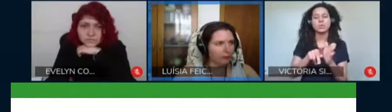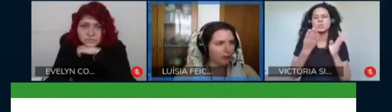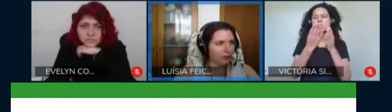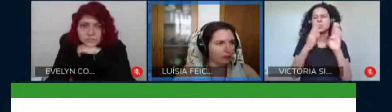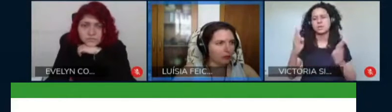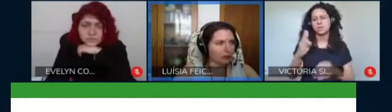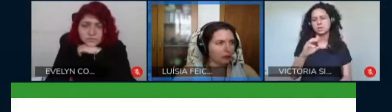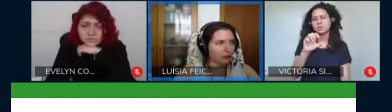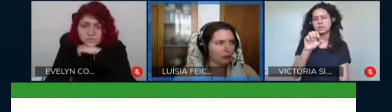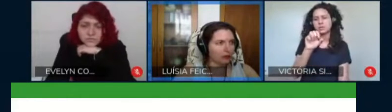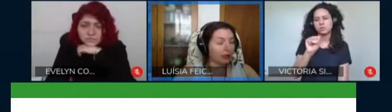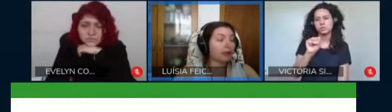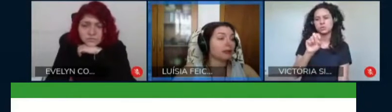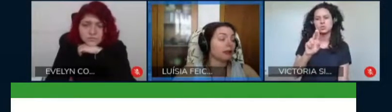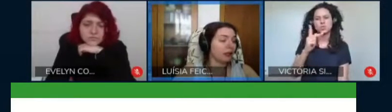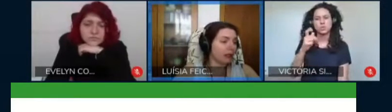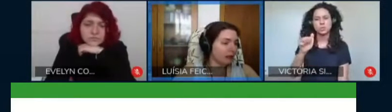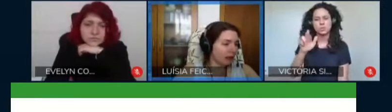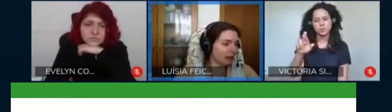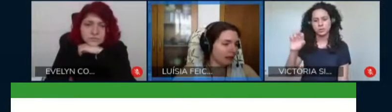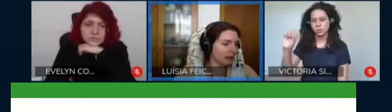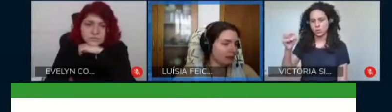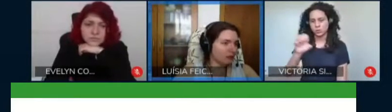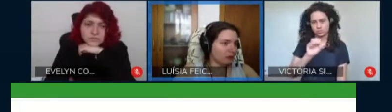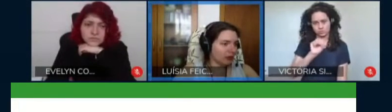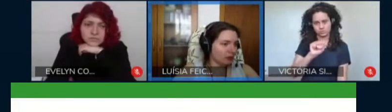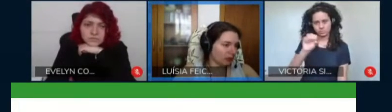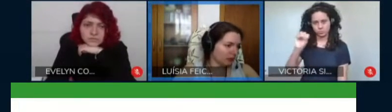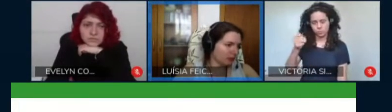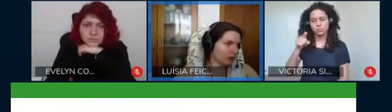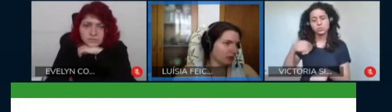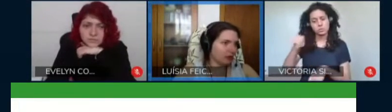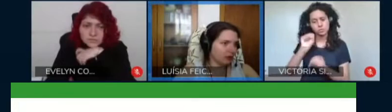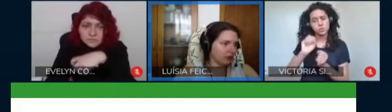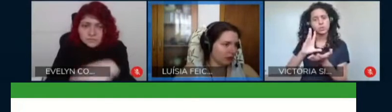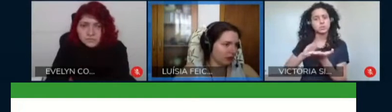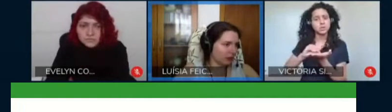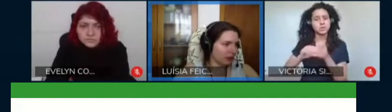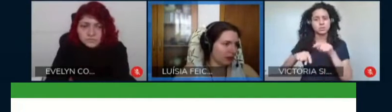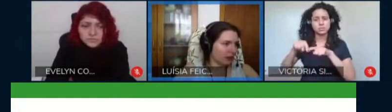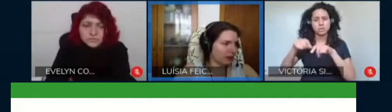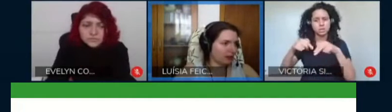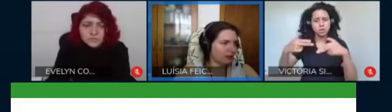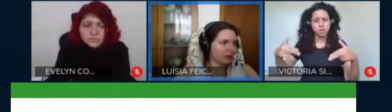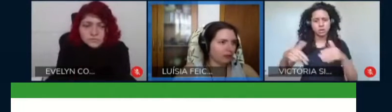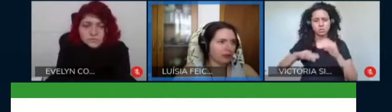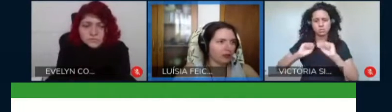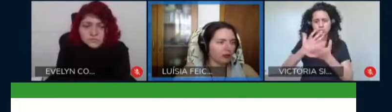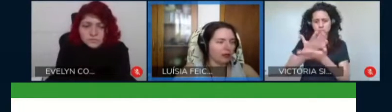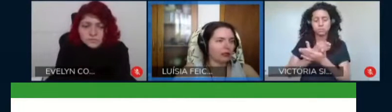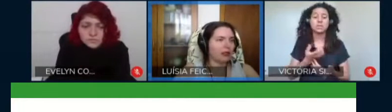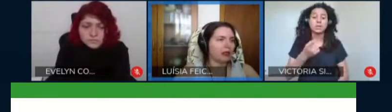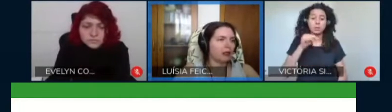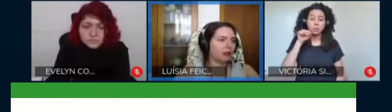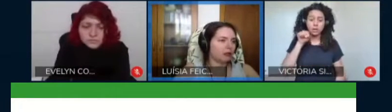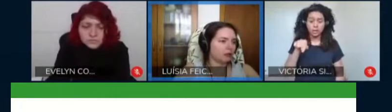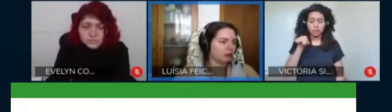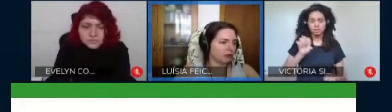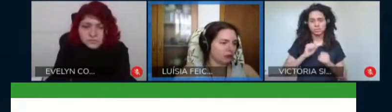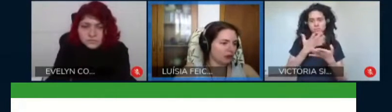E a outra coisa... sim, e que ele serve de um guia, porque a gente não quer que ninguém decore